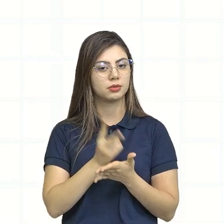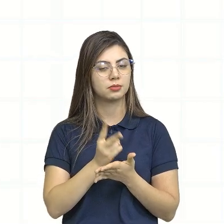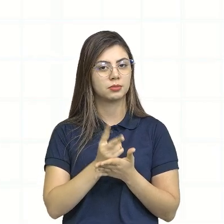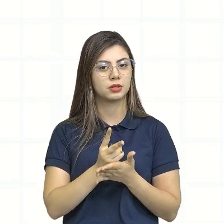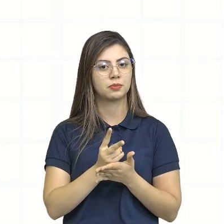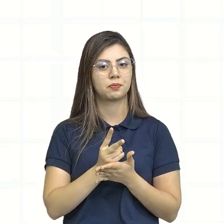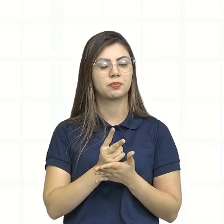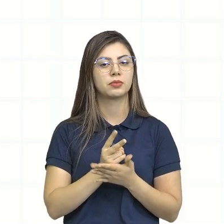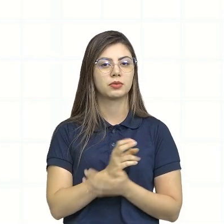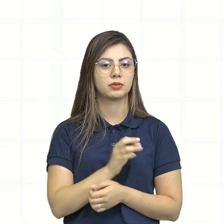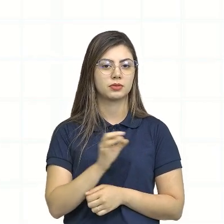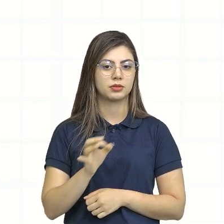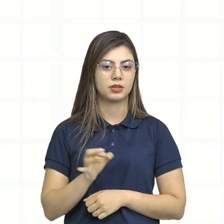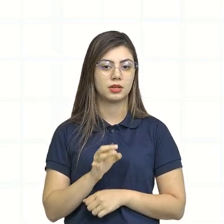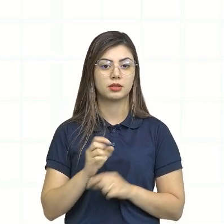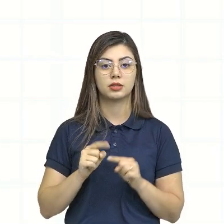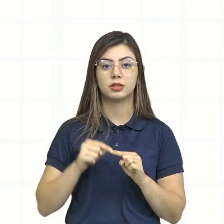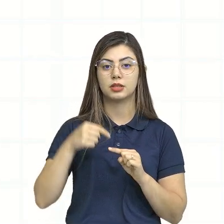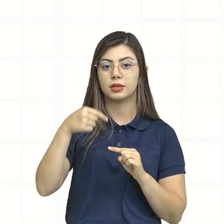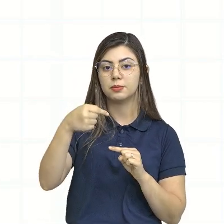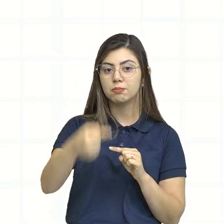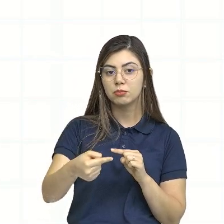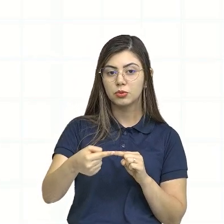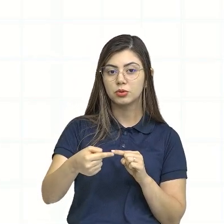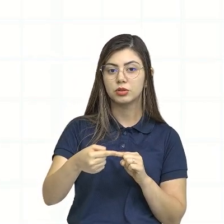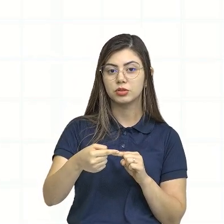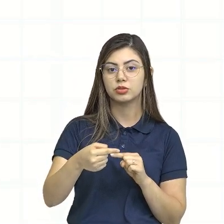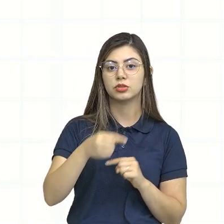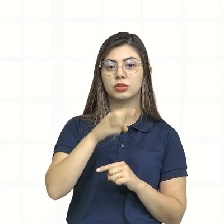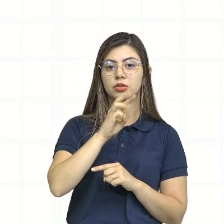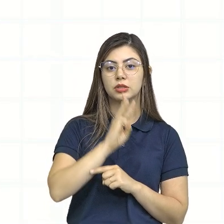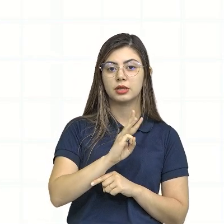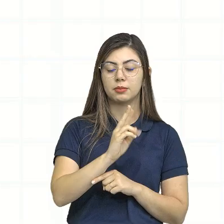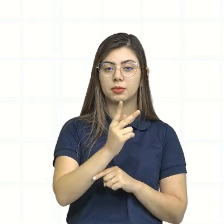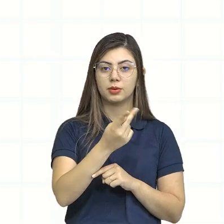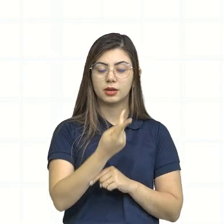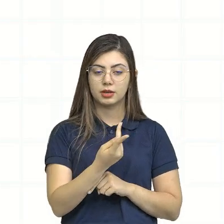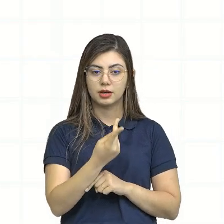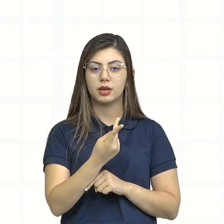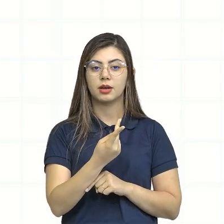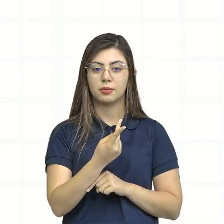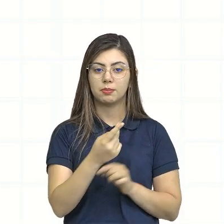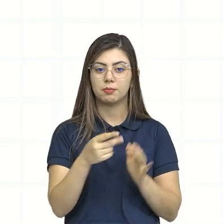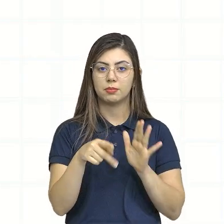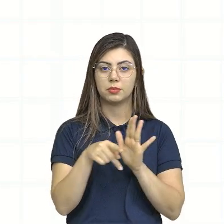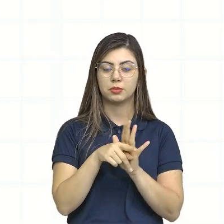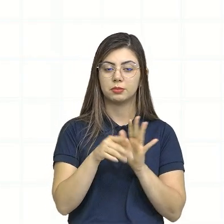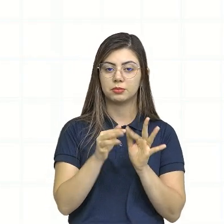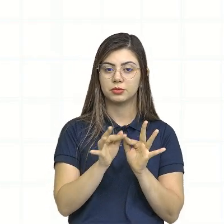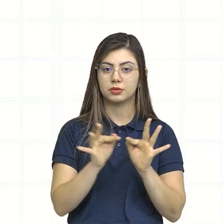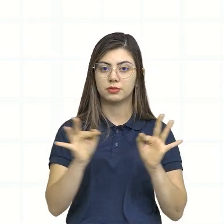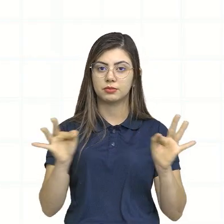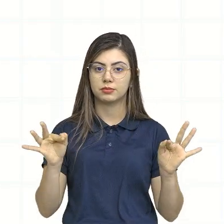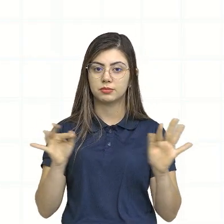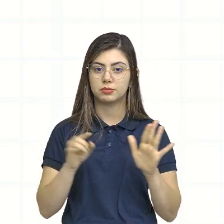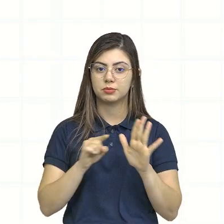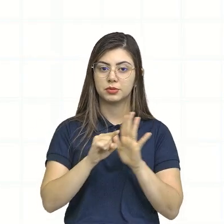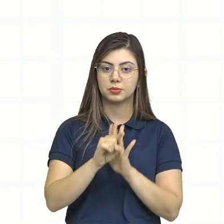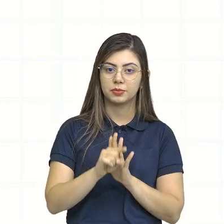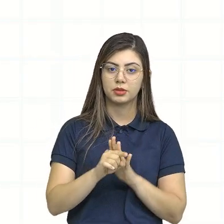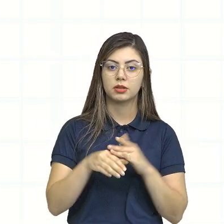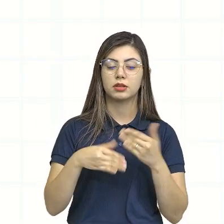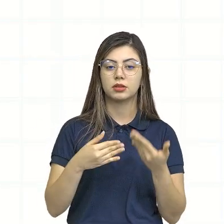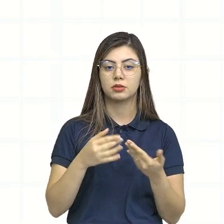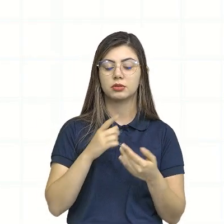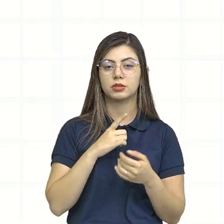após a WH question, tá? A WH question, então, ela vem primeiro, depois o verbo auxiliar, depois sujeito, daí